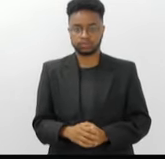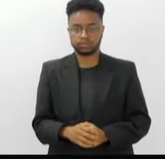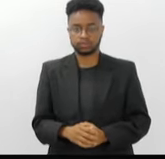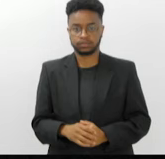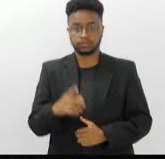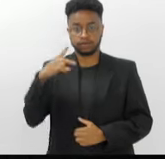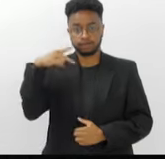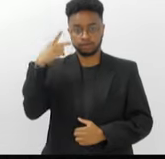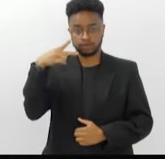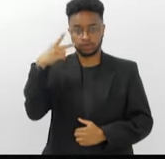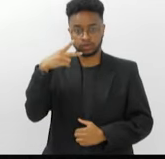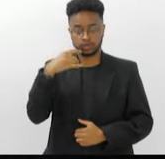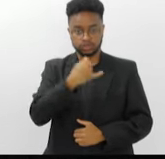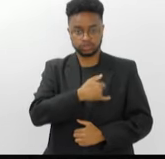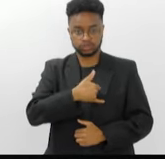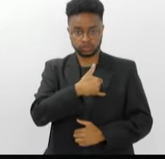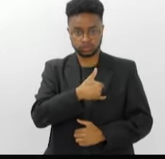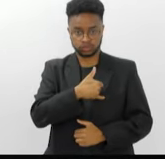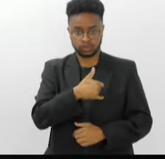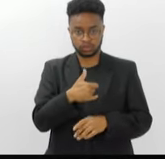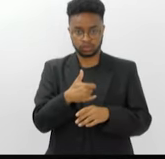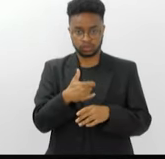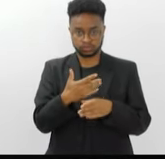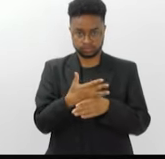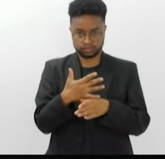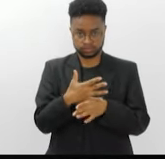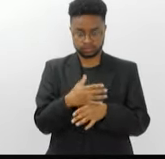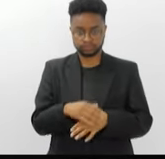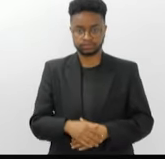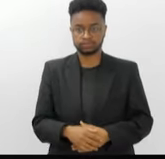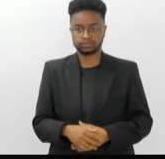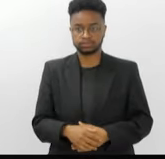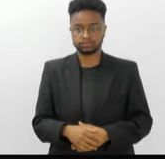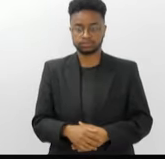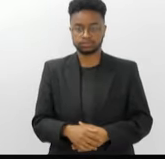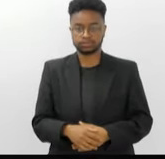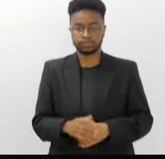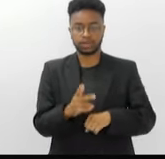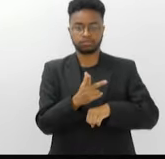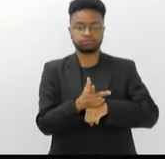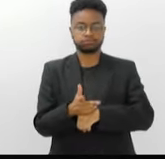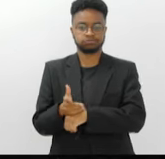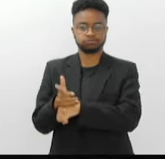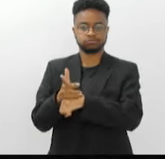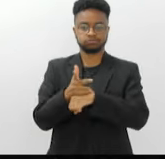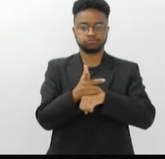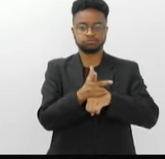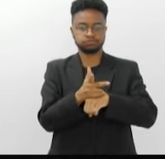vereador de São João de Miriti, anda gravando vídeos